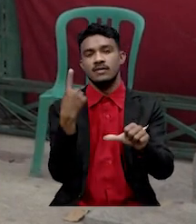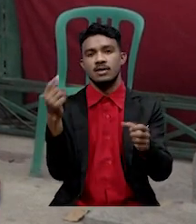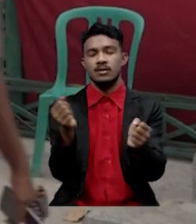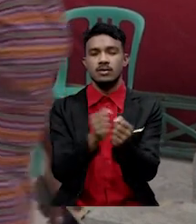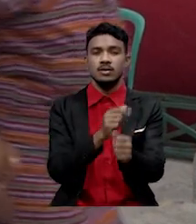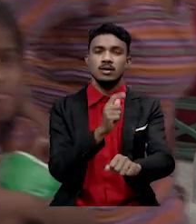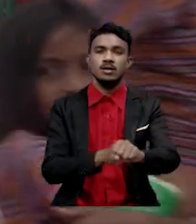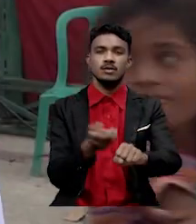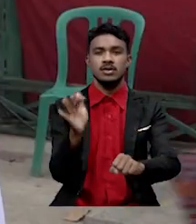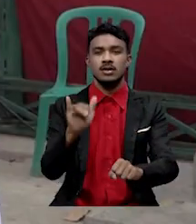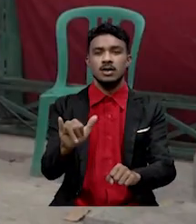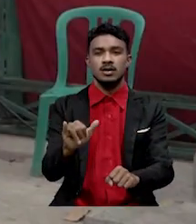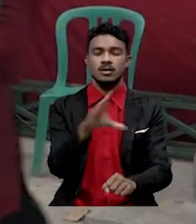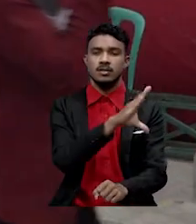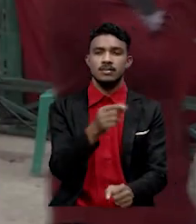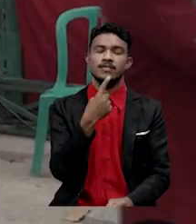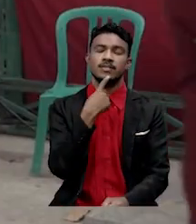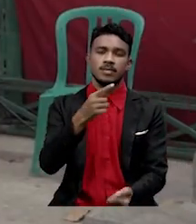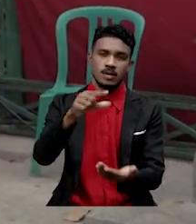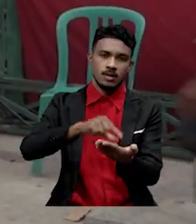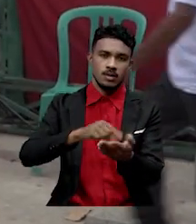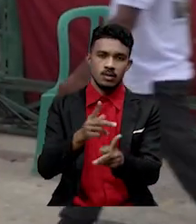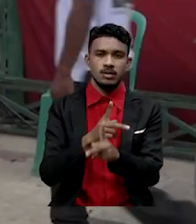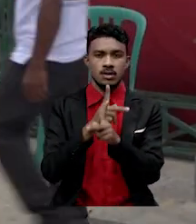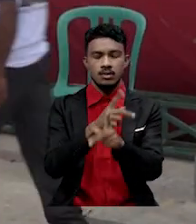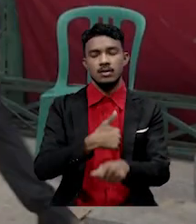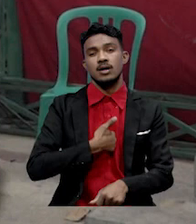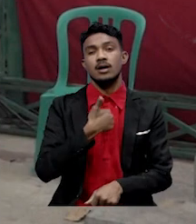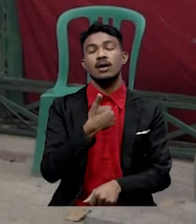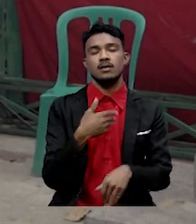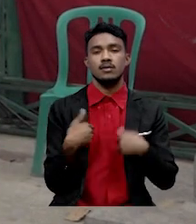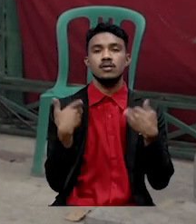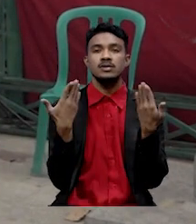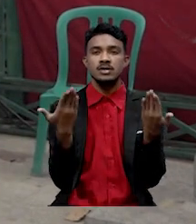momento Cira Hans Neu, de Sucat na Fatin Yan, o Insamaka,